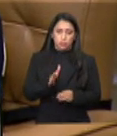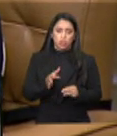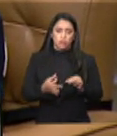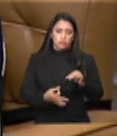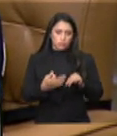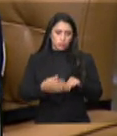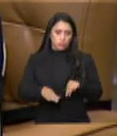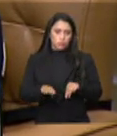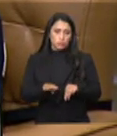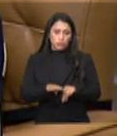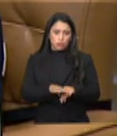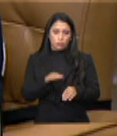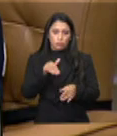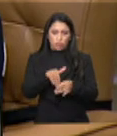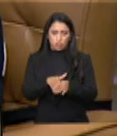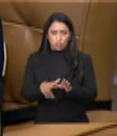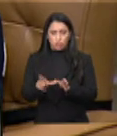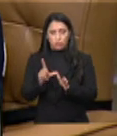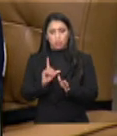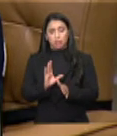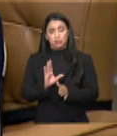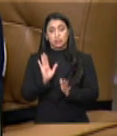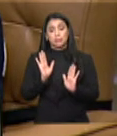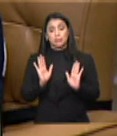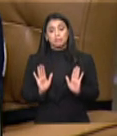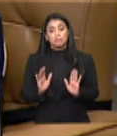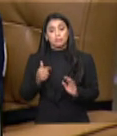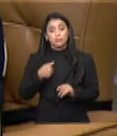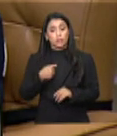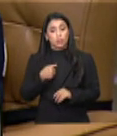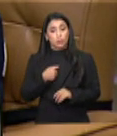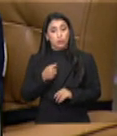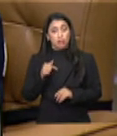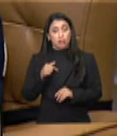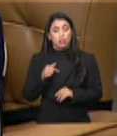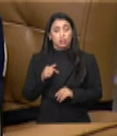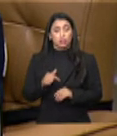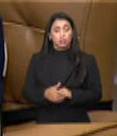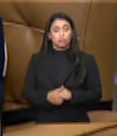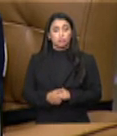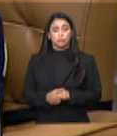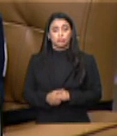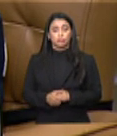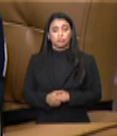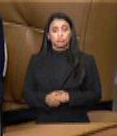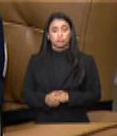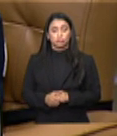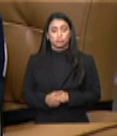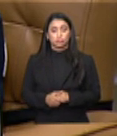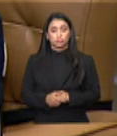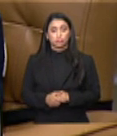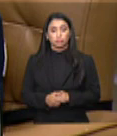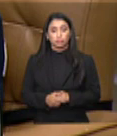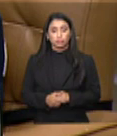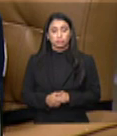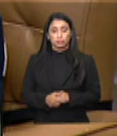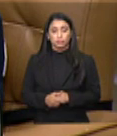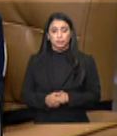de São Paulo que instituem o feriado do Dia da Consciência Negra. Estou sublinhando aqui, senhora presidente, que